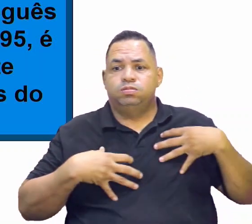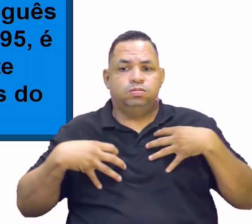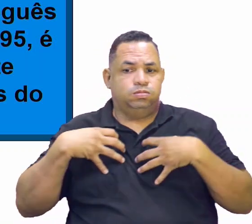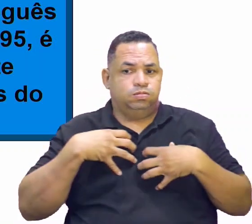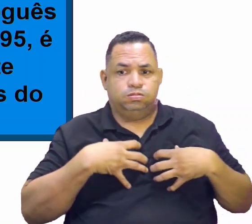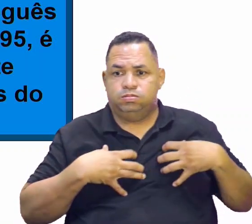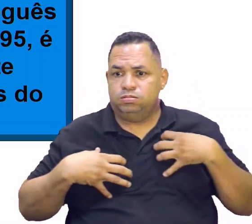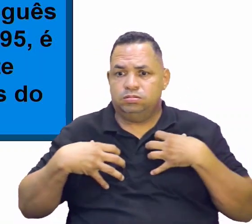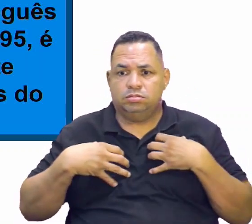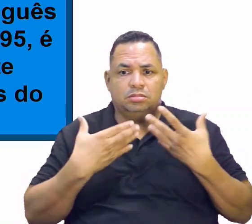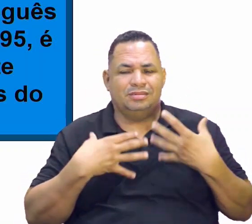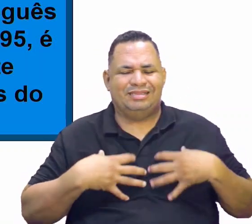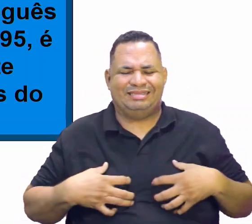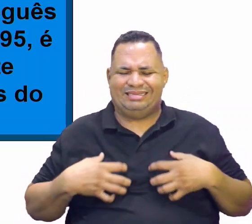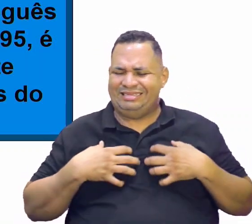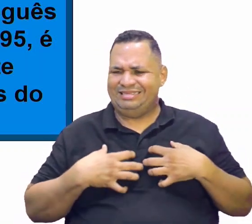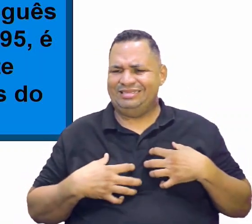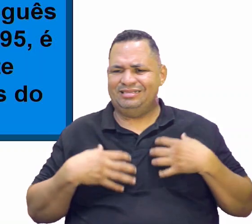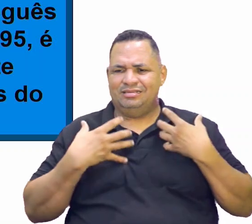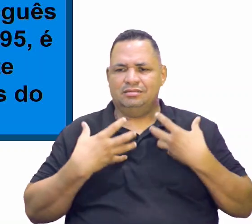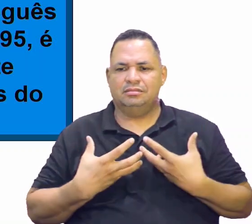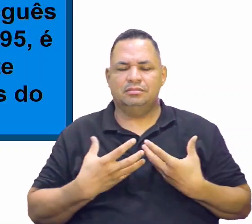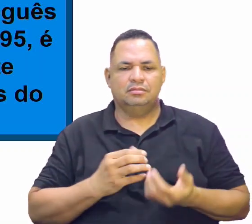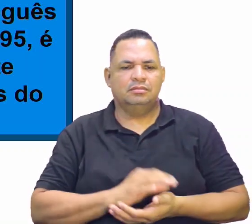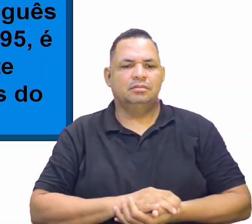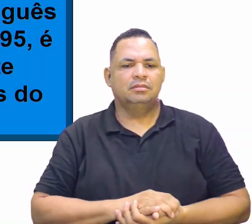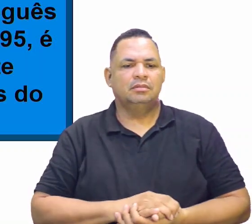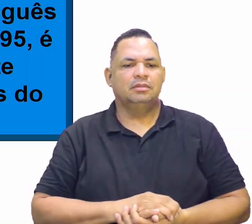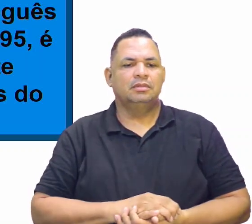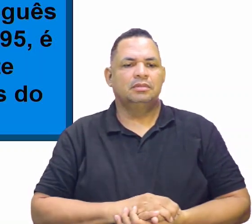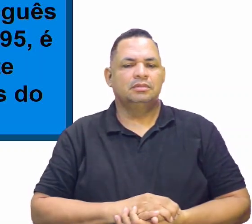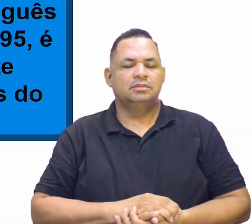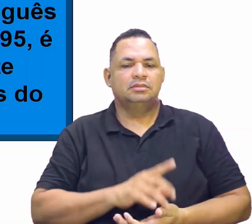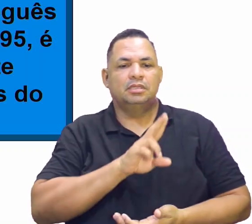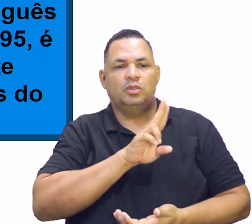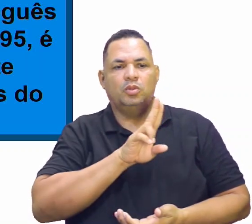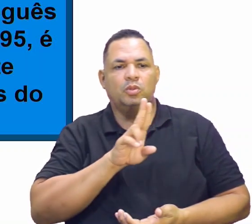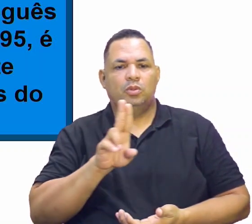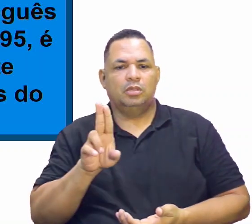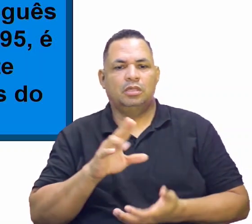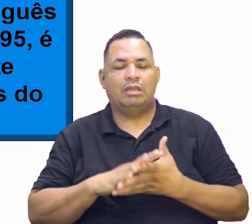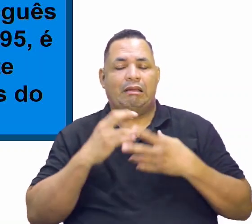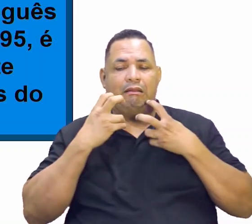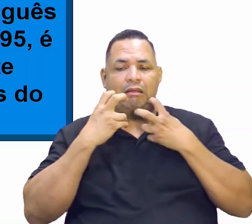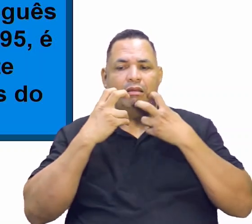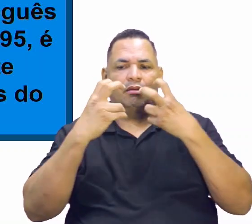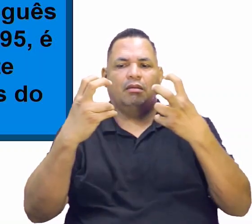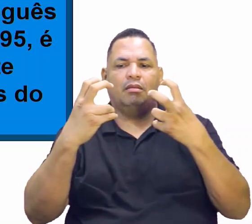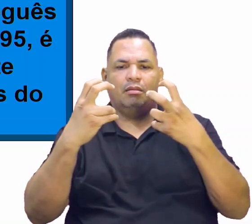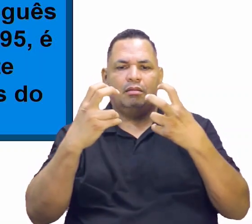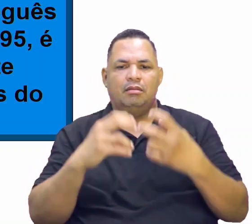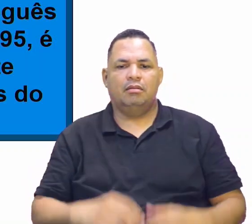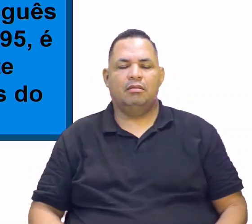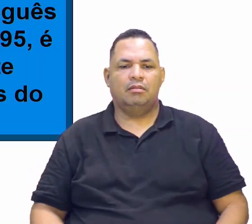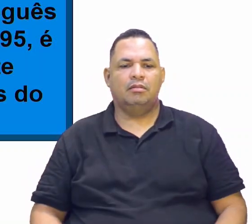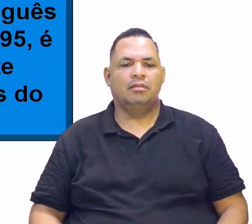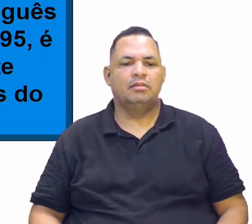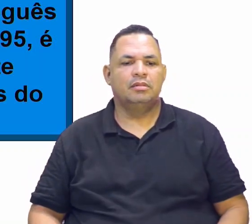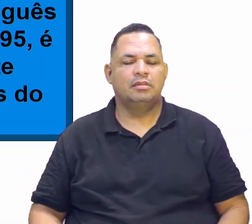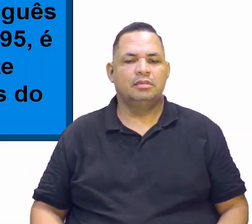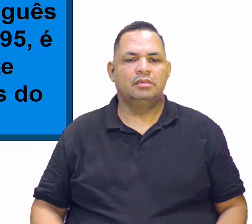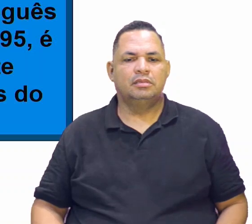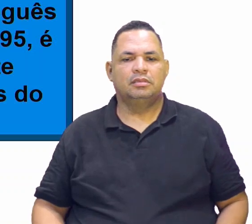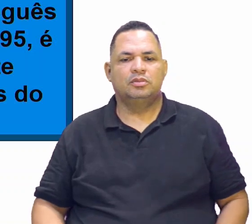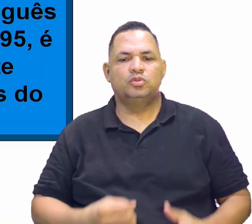desespero, espanto, angústia, certo? Então, denominado aí o grito. Então, o expressionismo surge